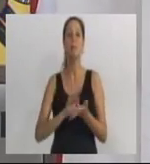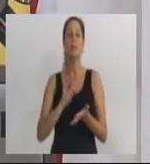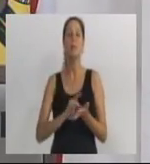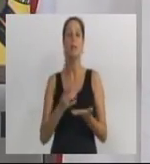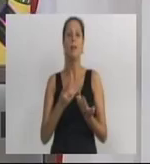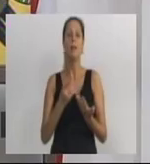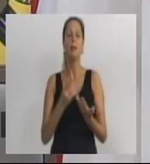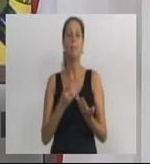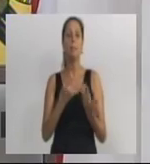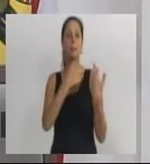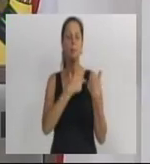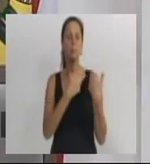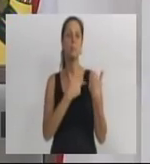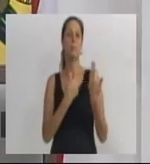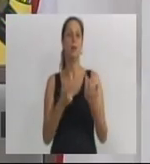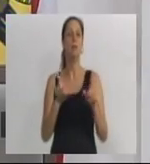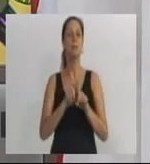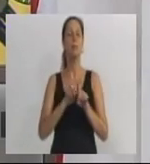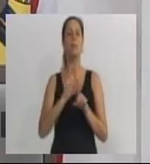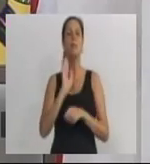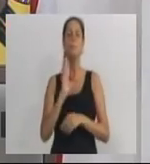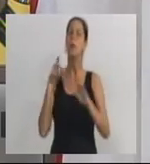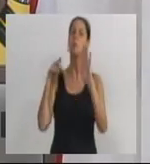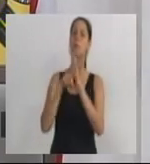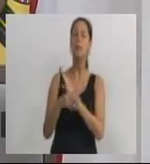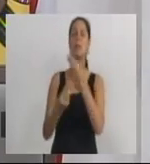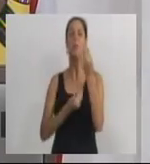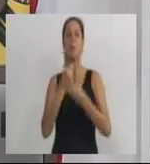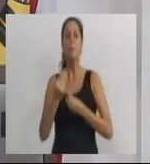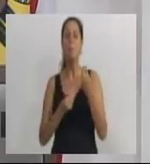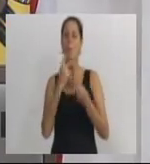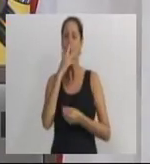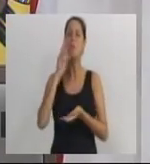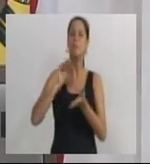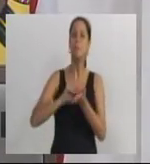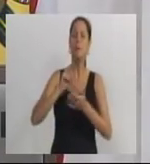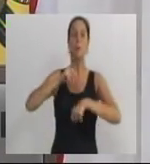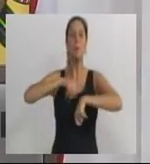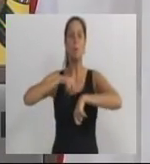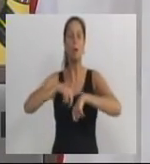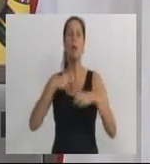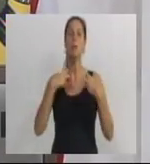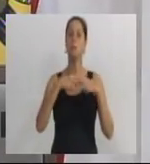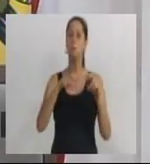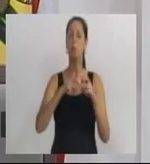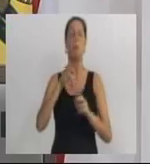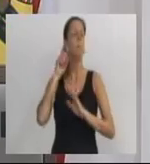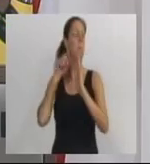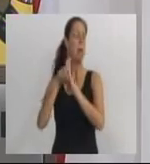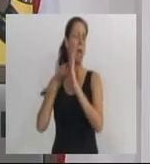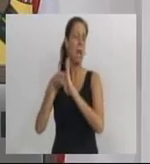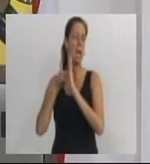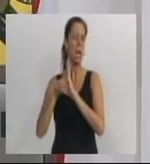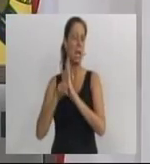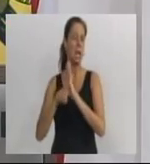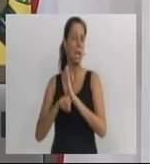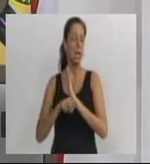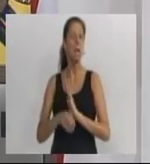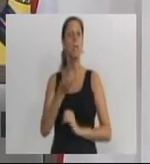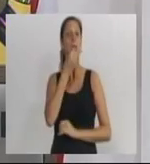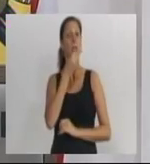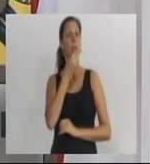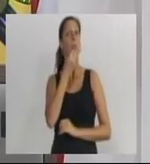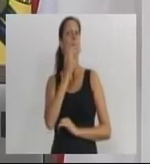papel. Cobrei os atrasos, cortes das linhas e horários, linhas que ainda não voltaram a operar, uma série de coisas, e que bom que agora o Ministério